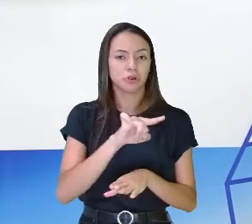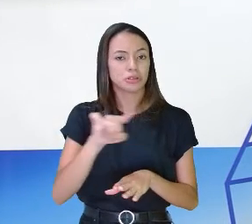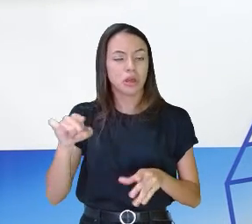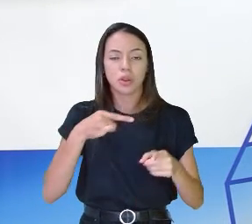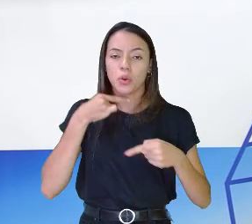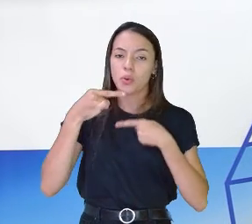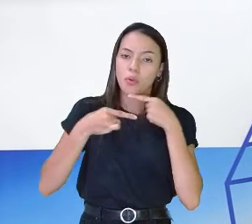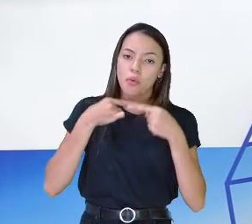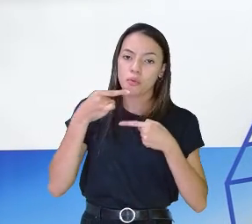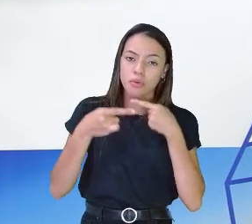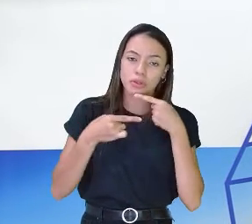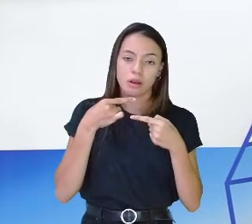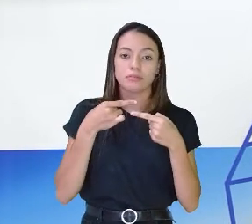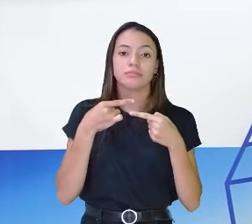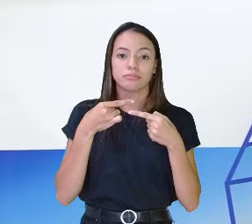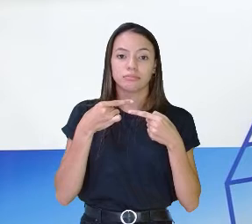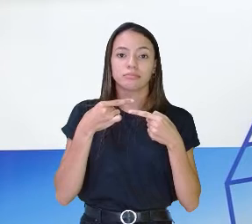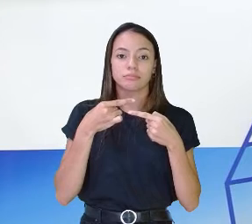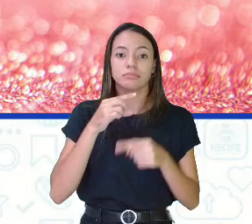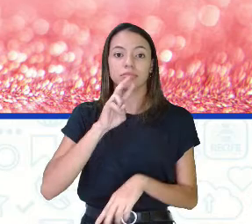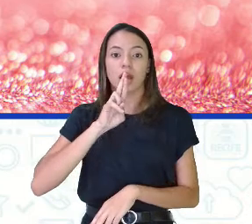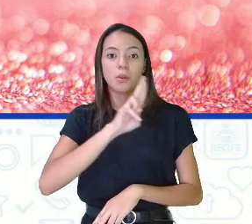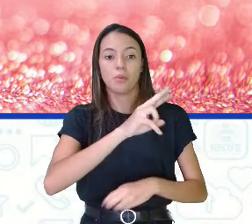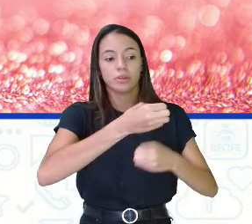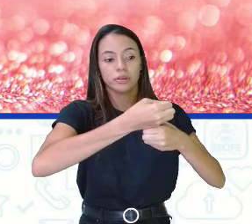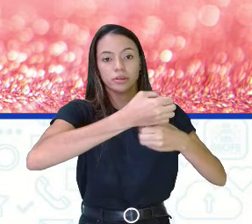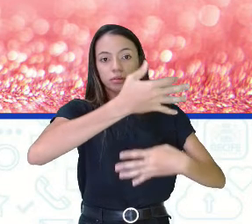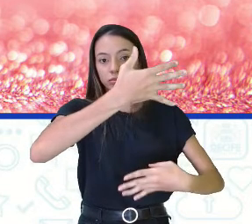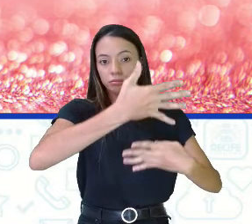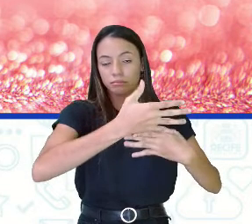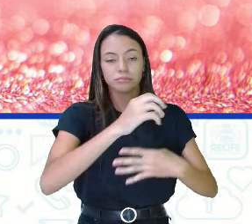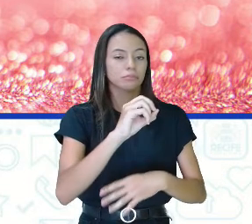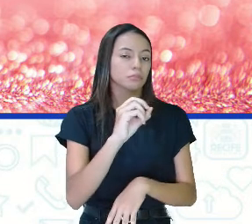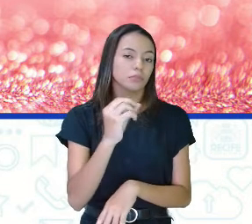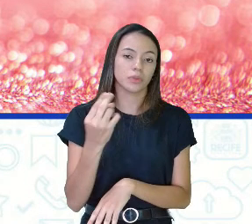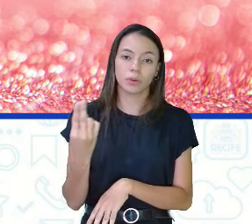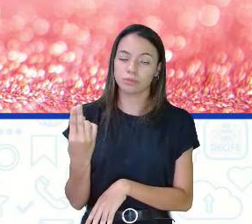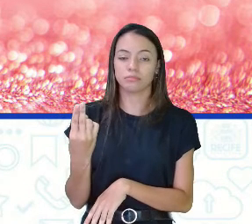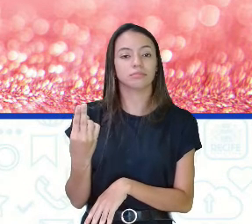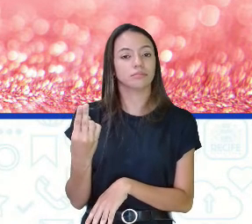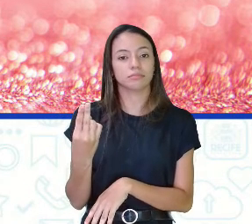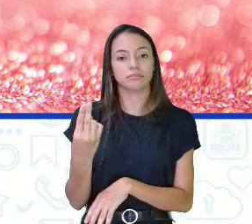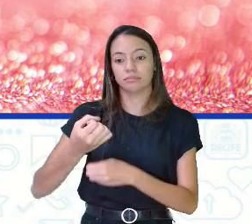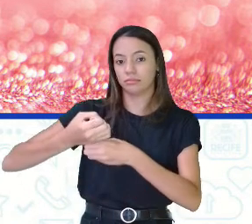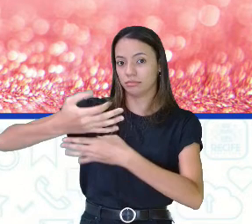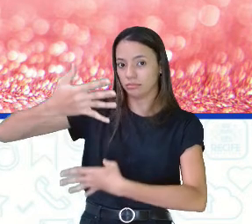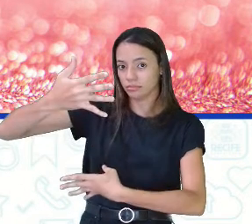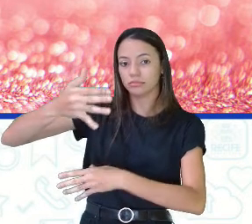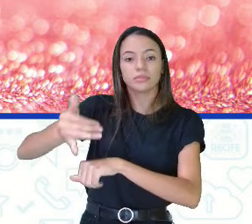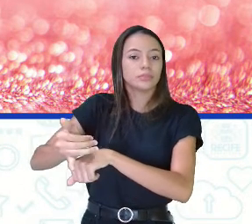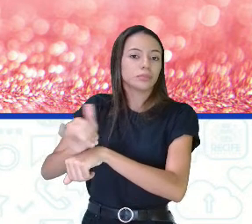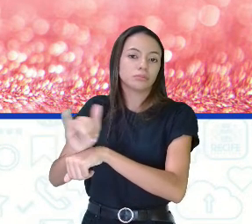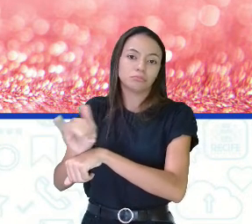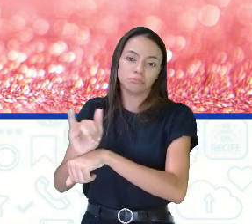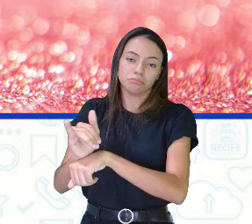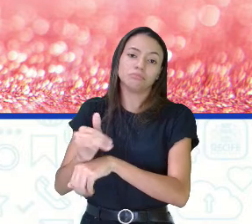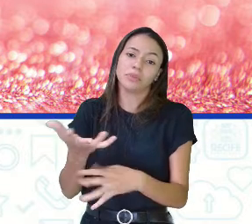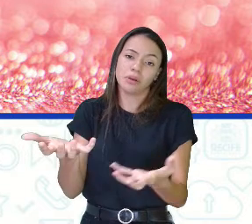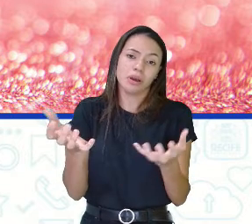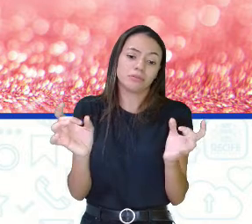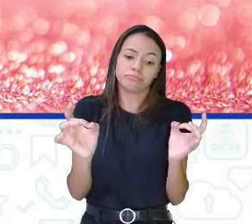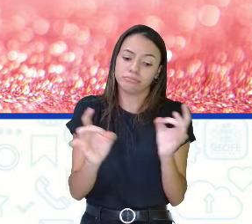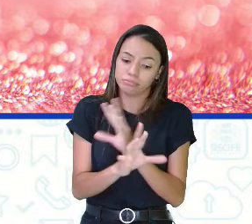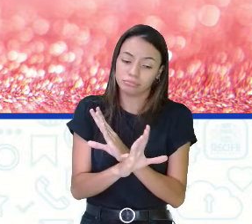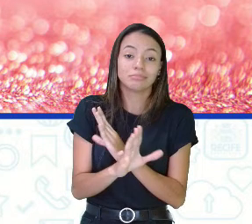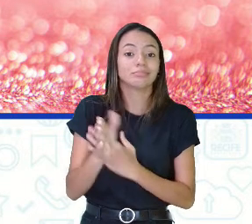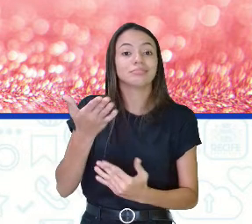dúvida, deixem lá, ou no chat, ou nos comentários do YouTube. Eu queria encerrar